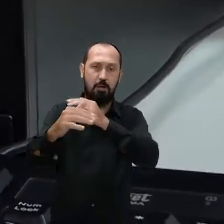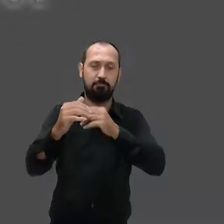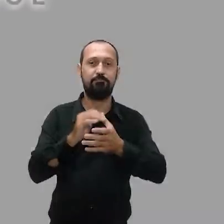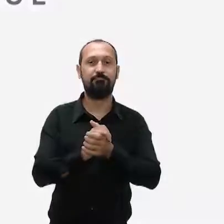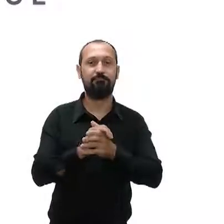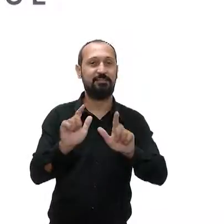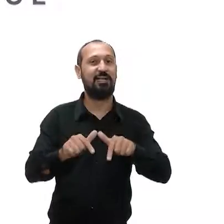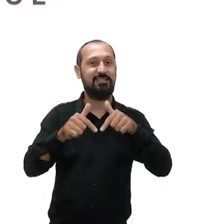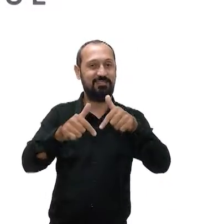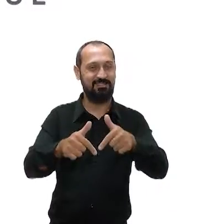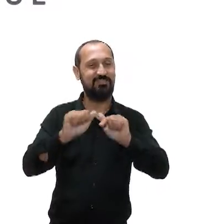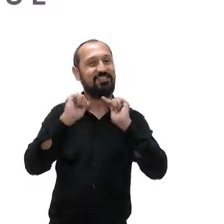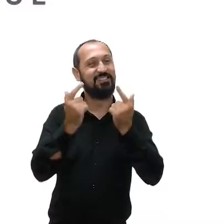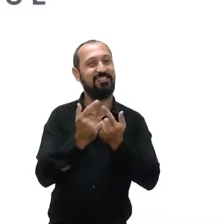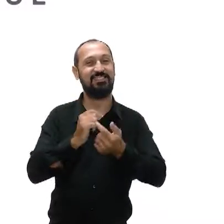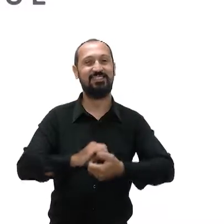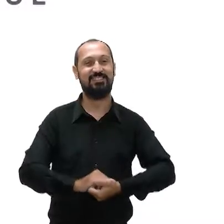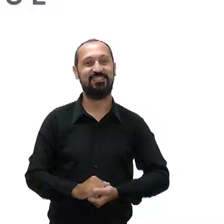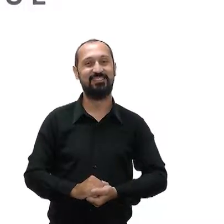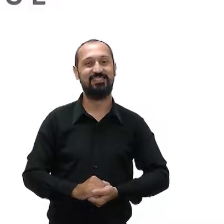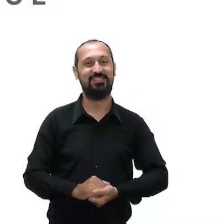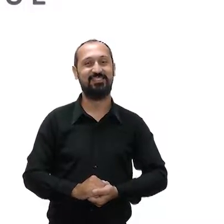transmissão. Ação Alemes.